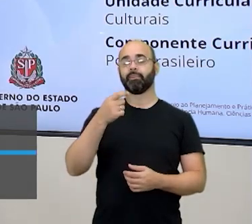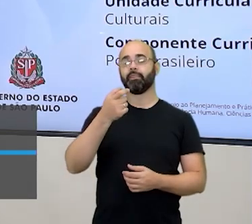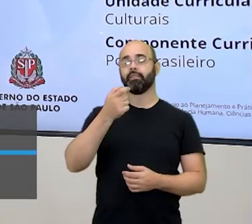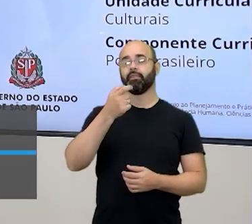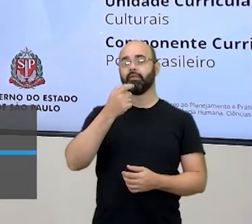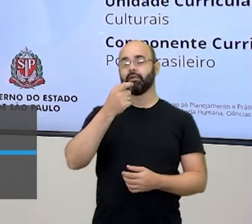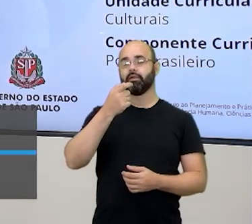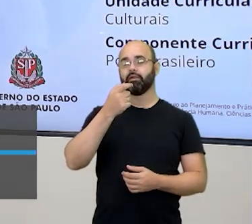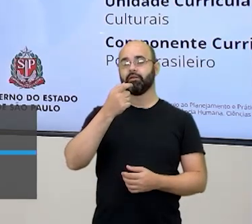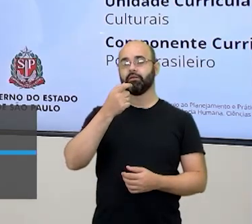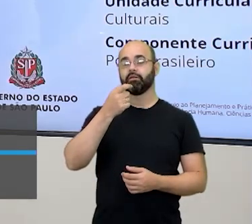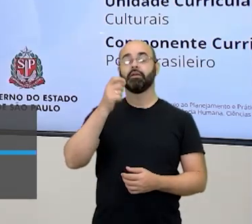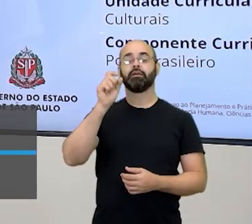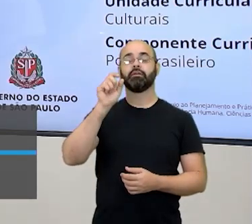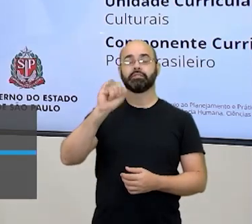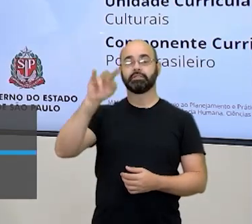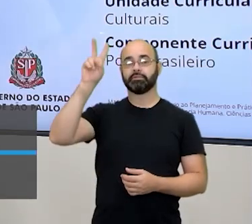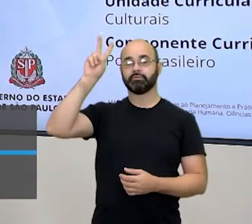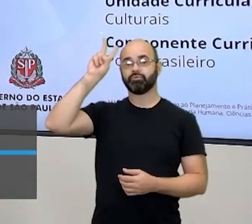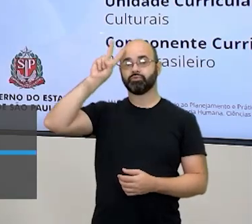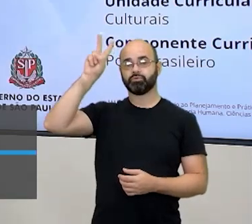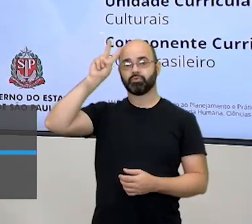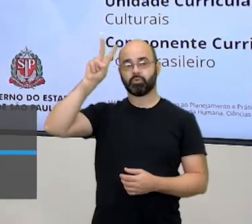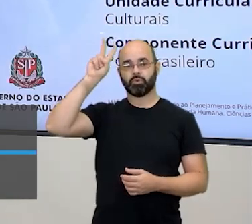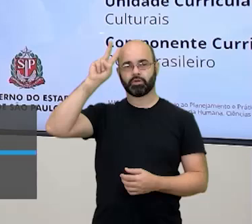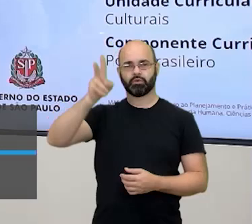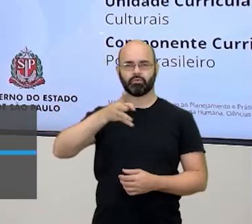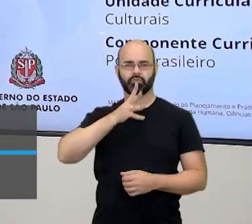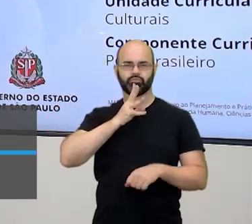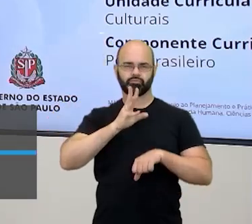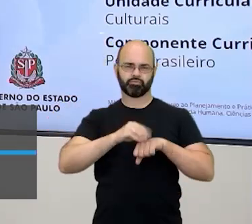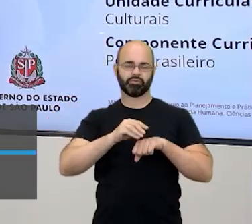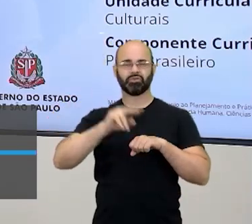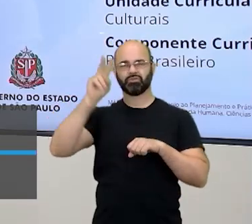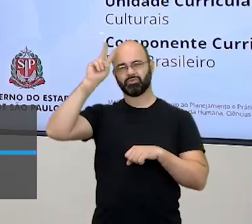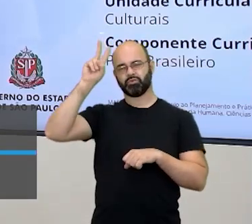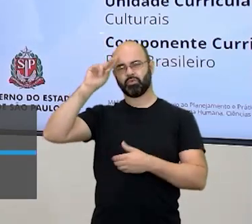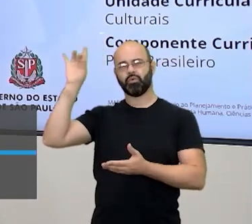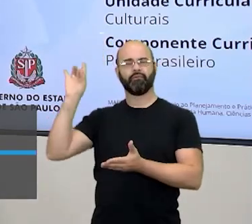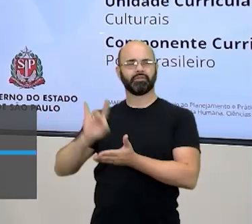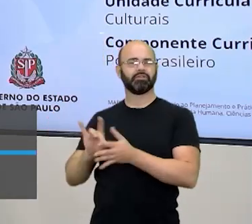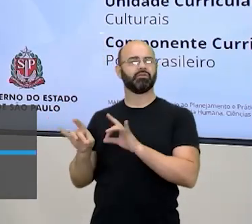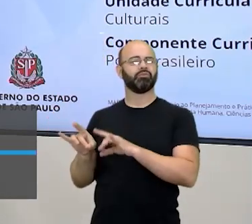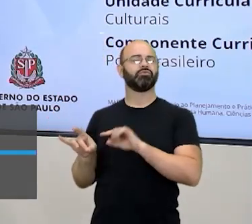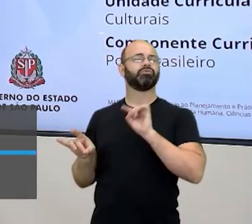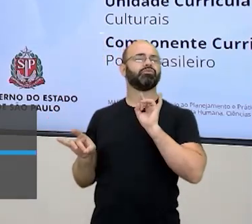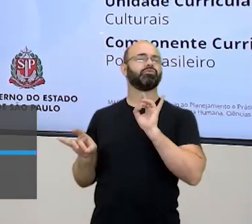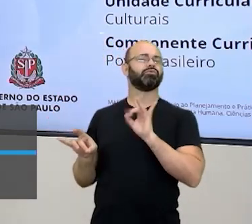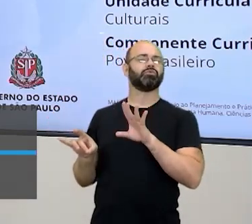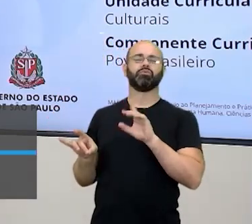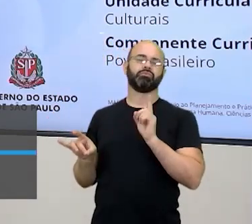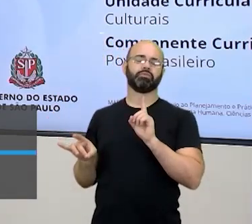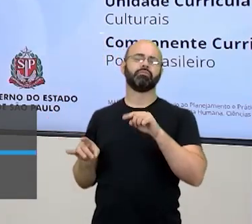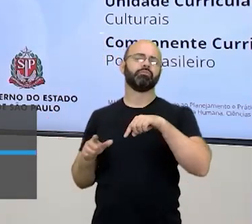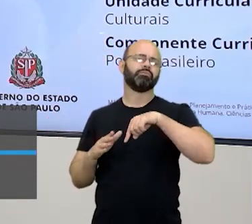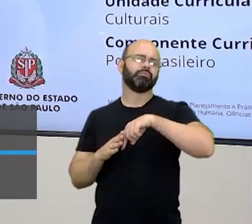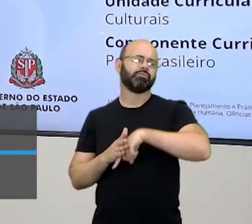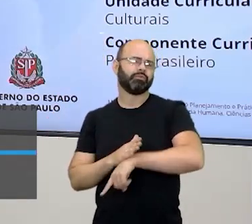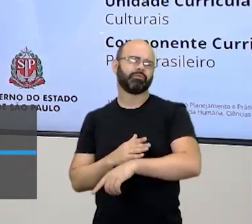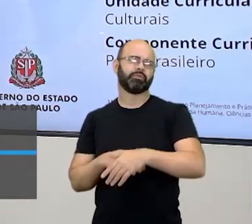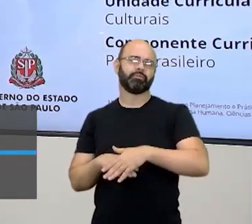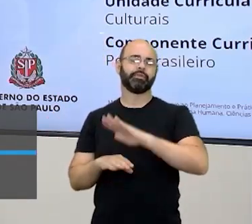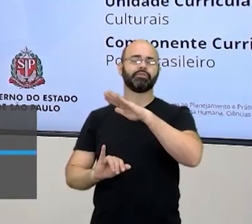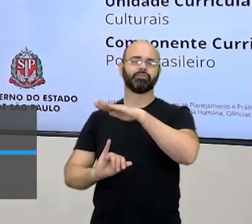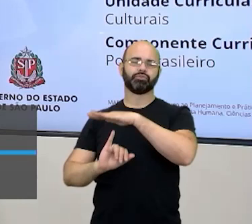vá muito além da chamada história oficial, da chamada história